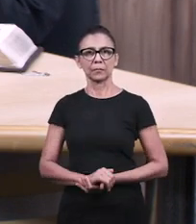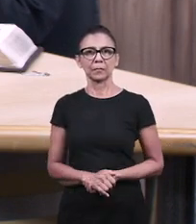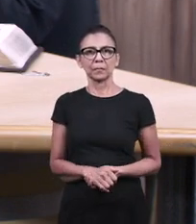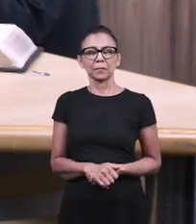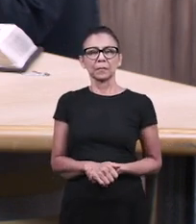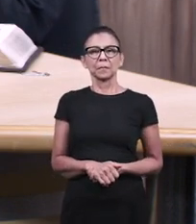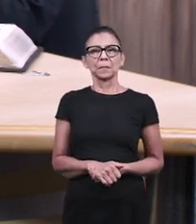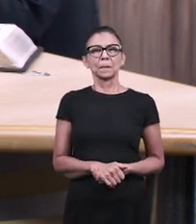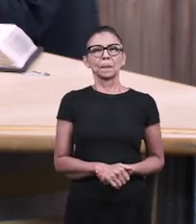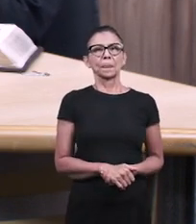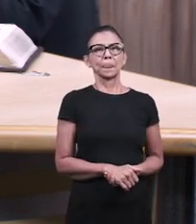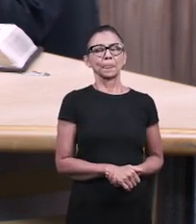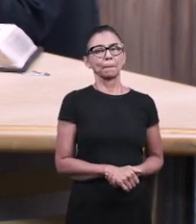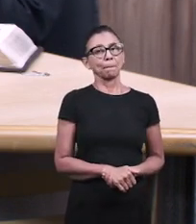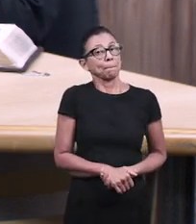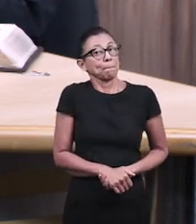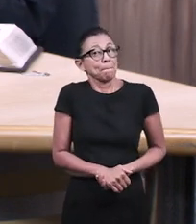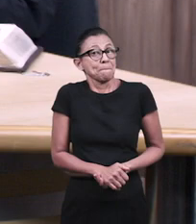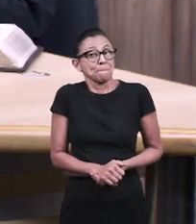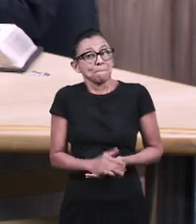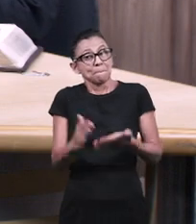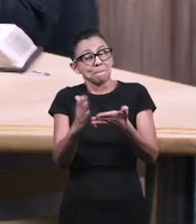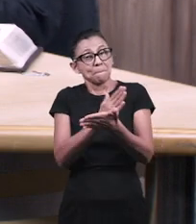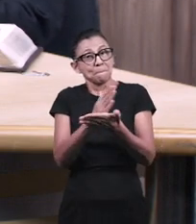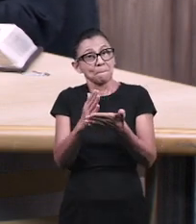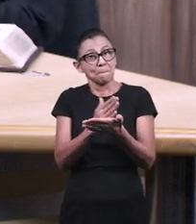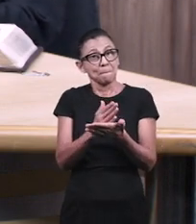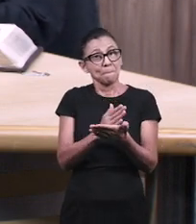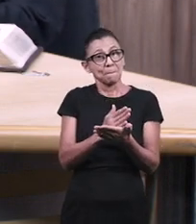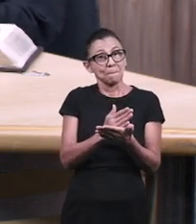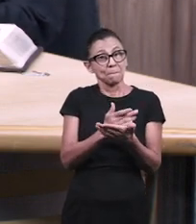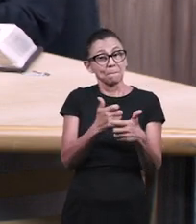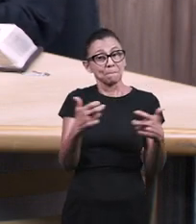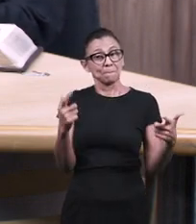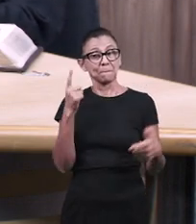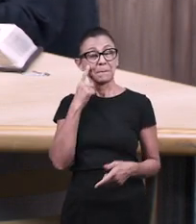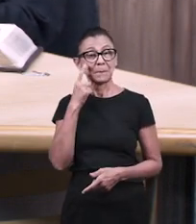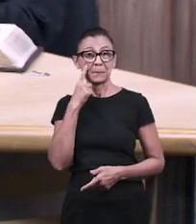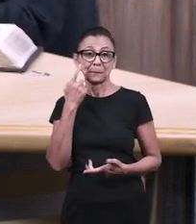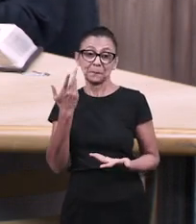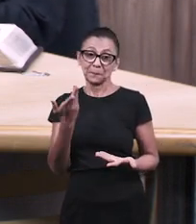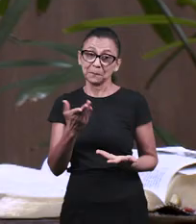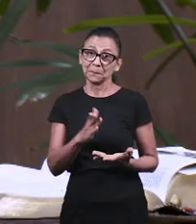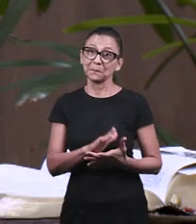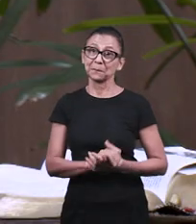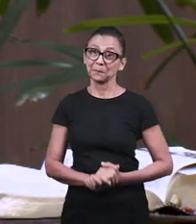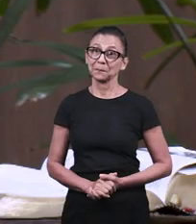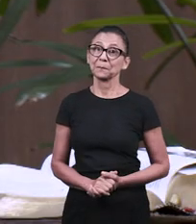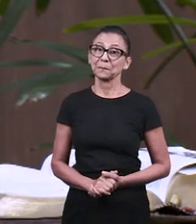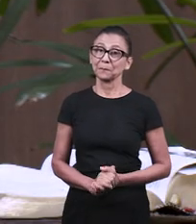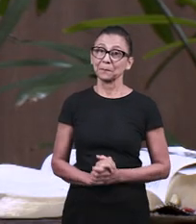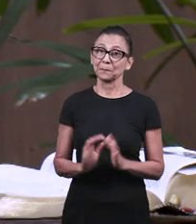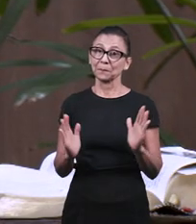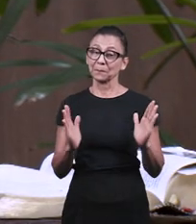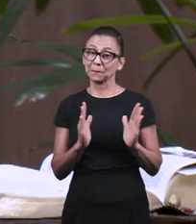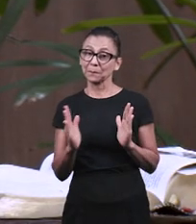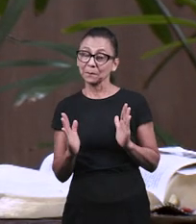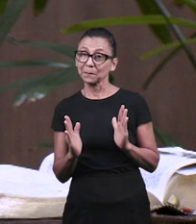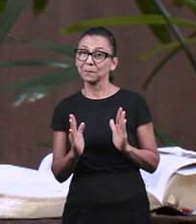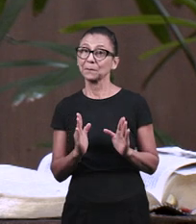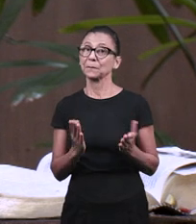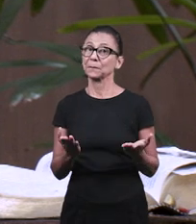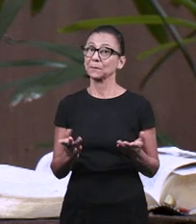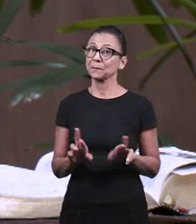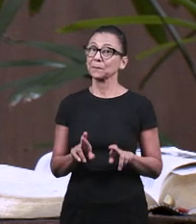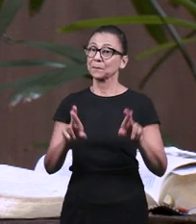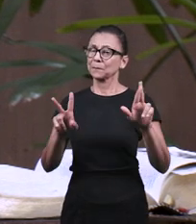Aí, as ponderações que se fazem, porque é um entendimento na letra isso, porque aqui lá tem uma circunstância.